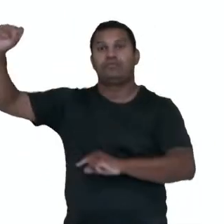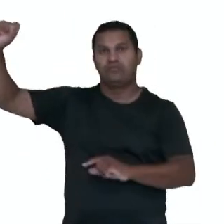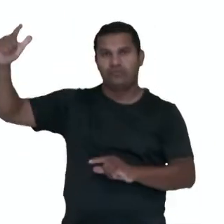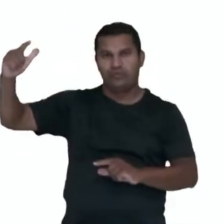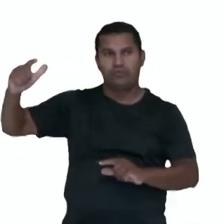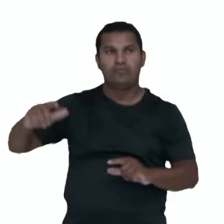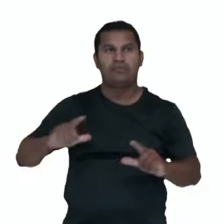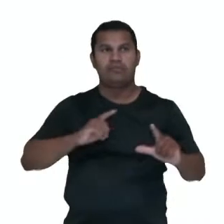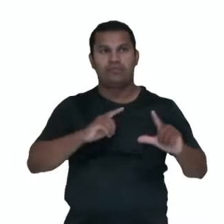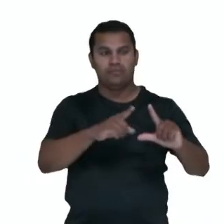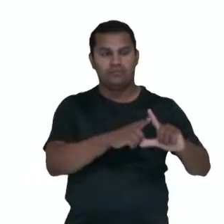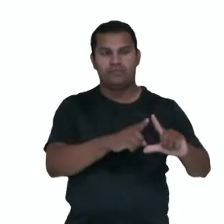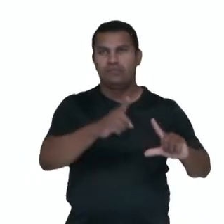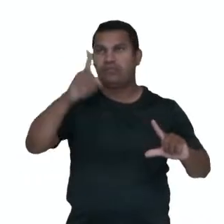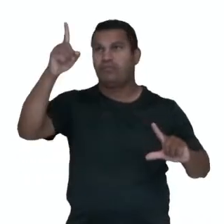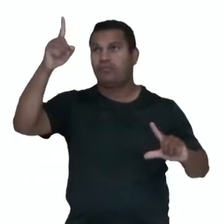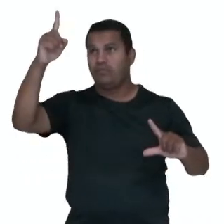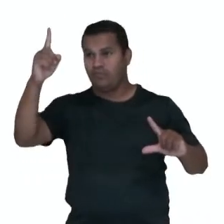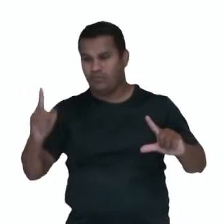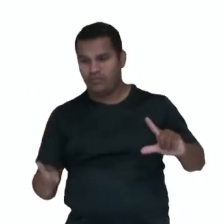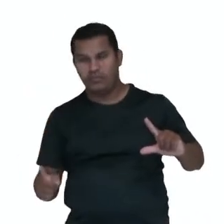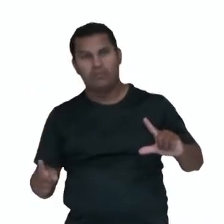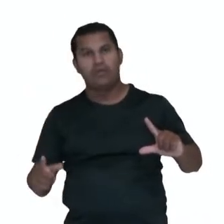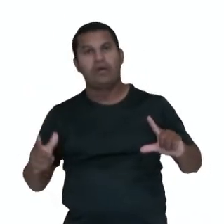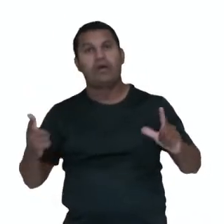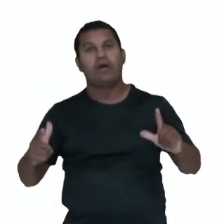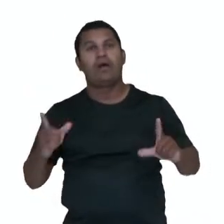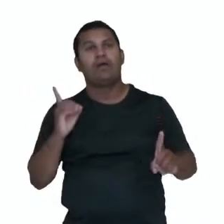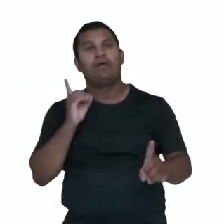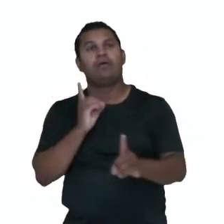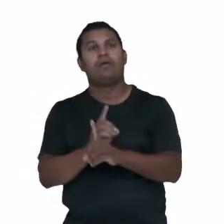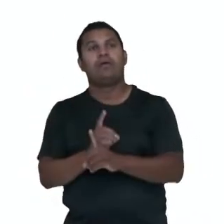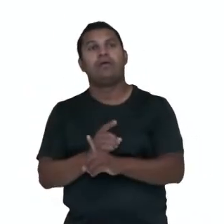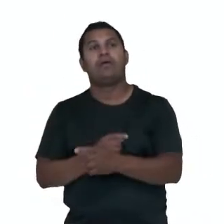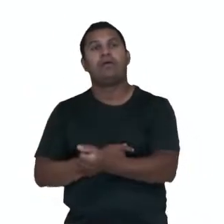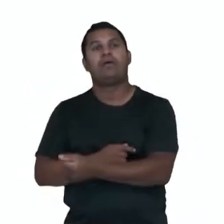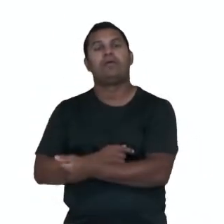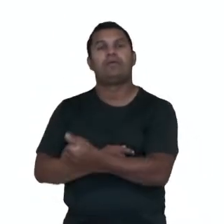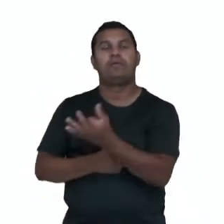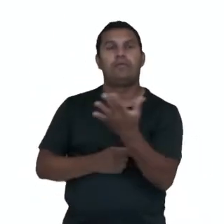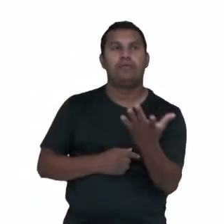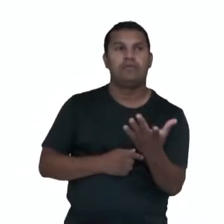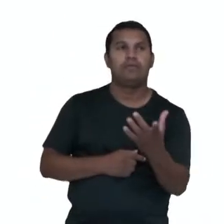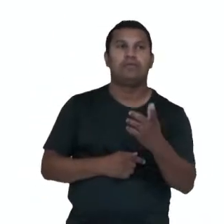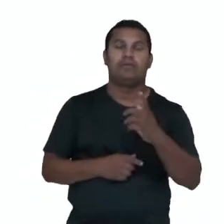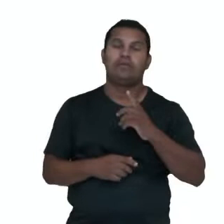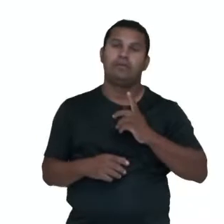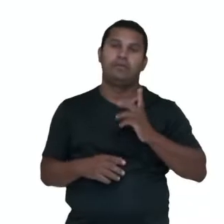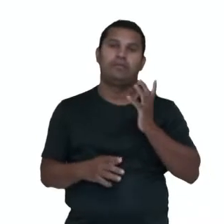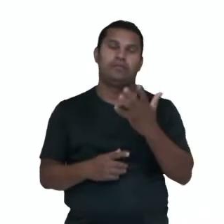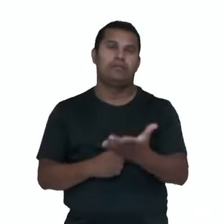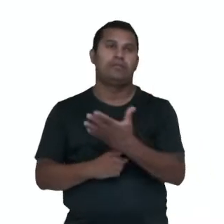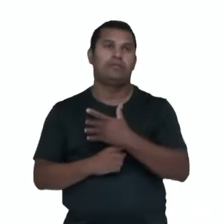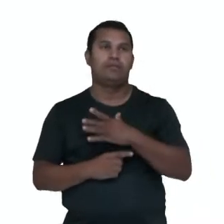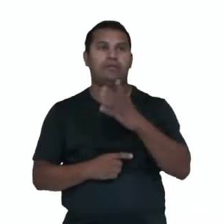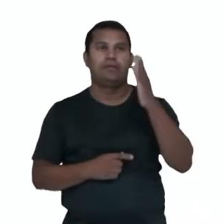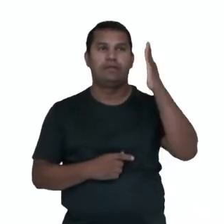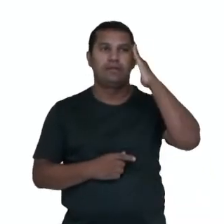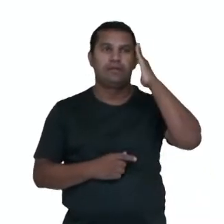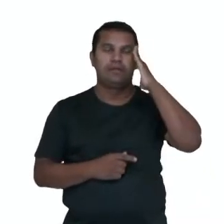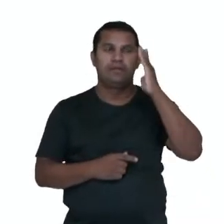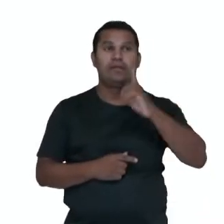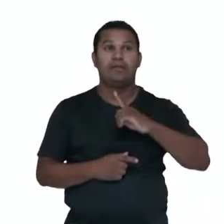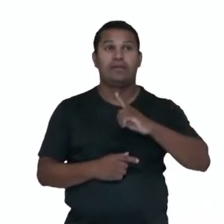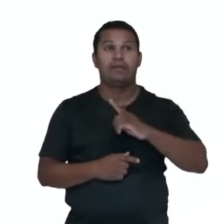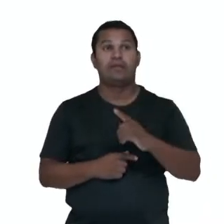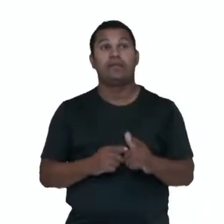modelo matemático, nos facilita também para a gente localizar todas essas informações e verificar que